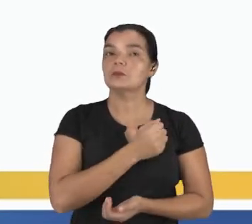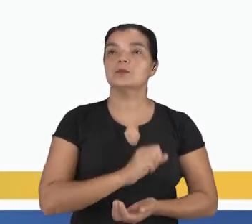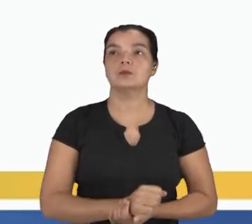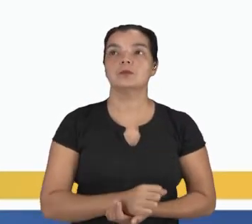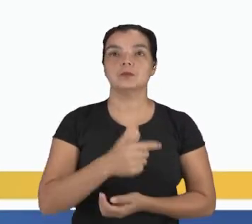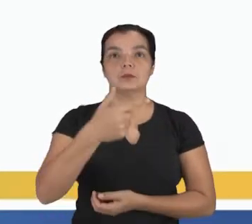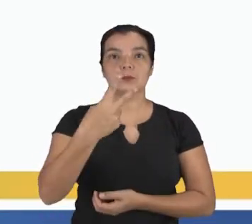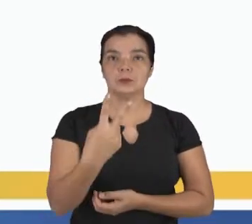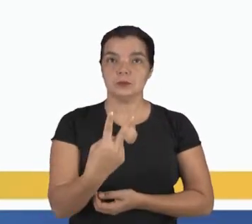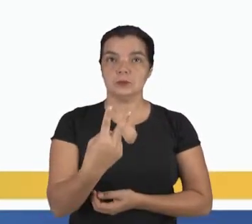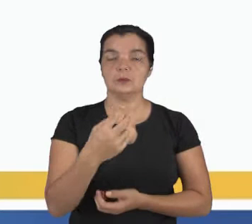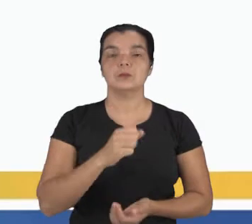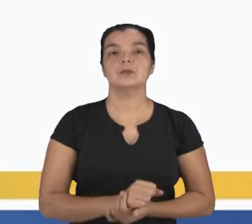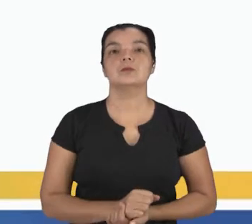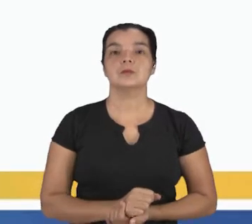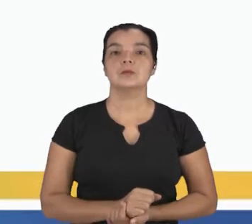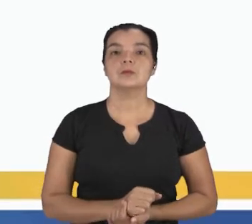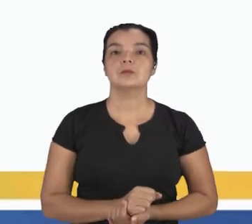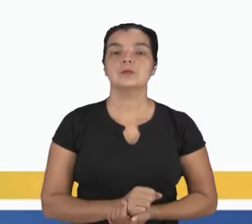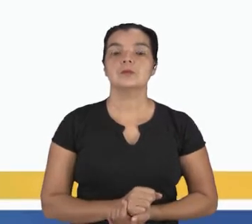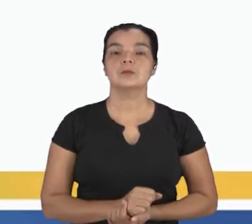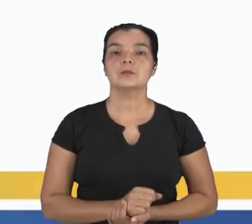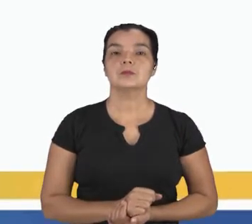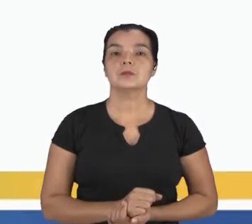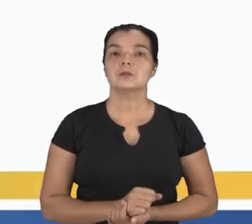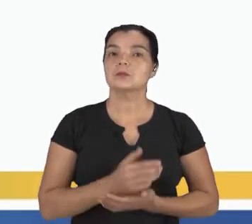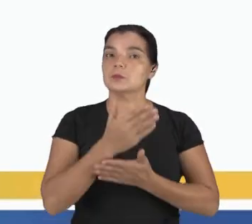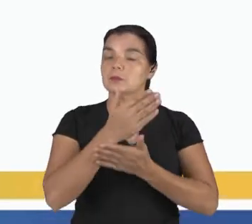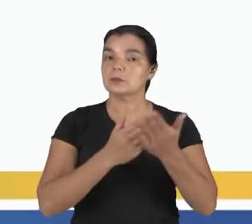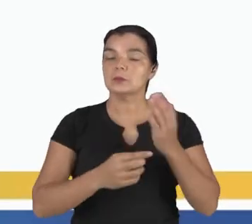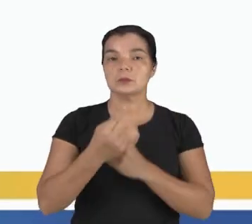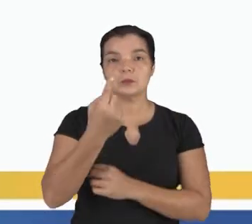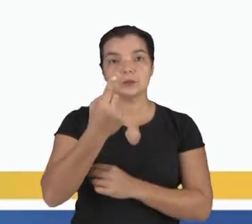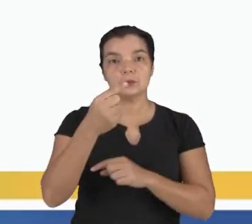vai dar 2. Então, vai ficar ali meio.